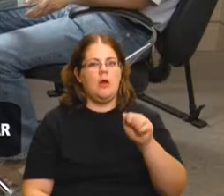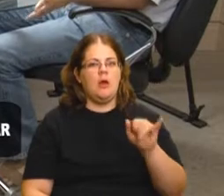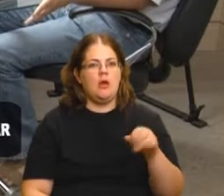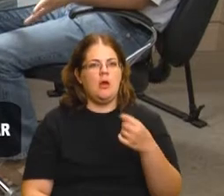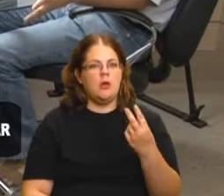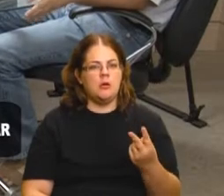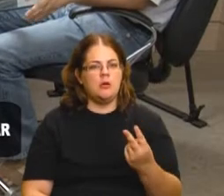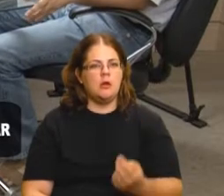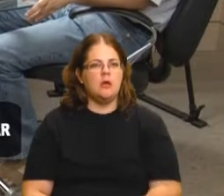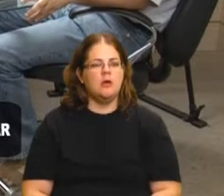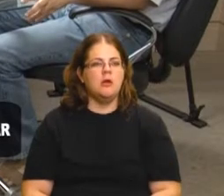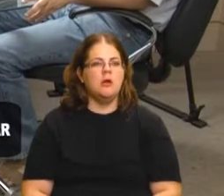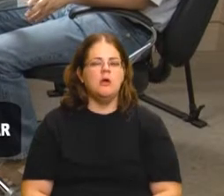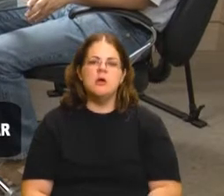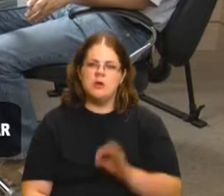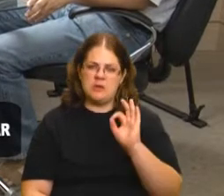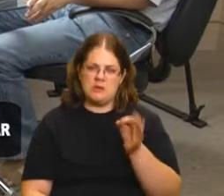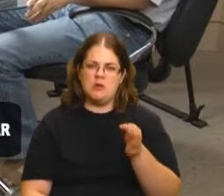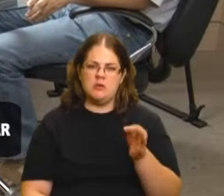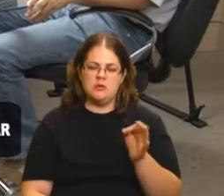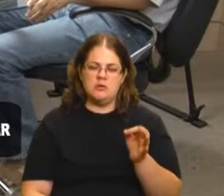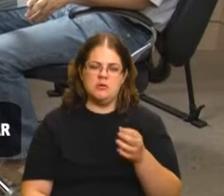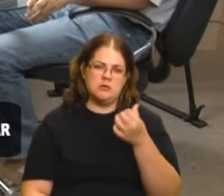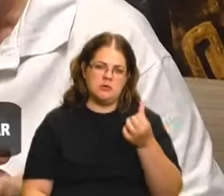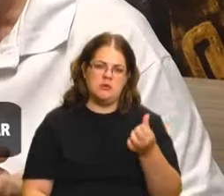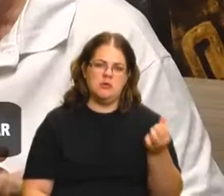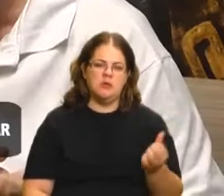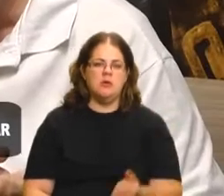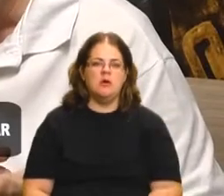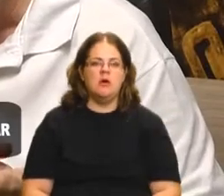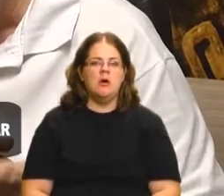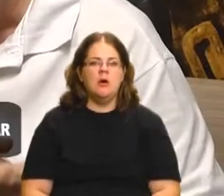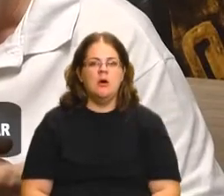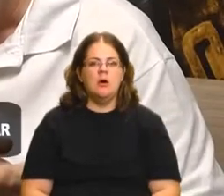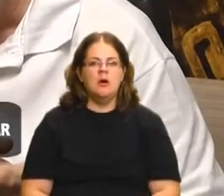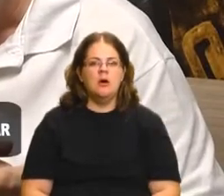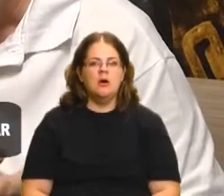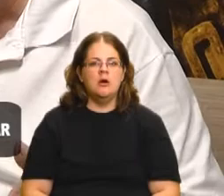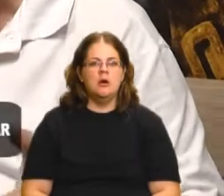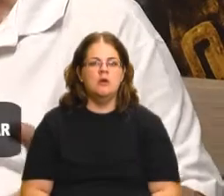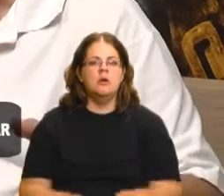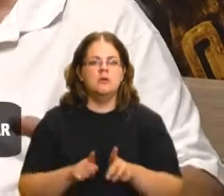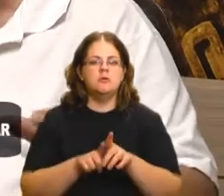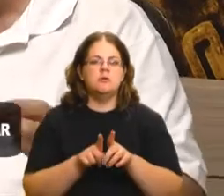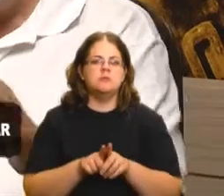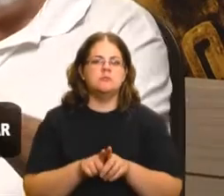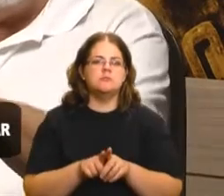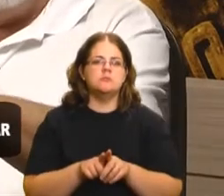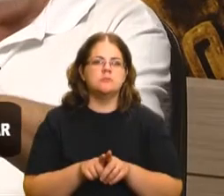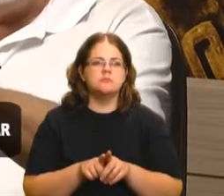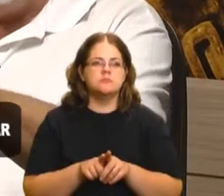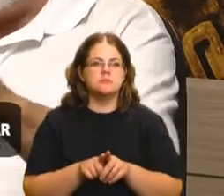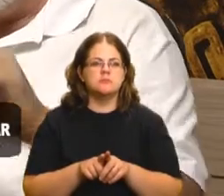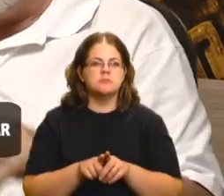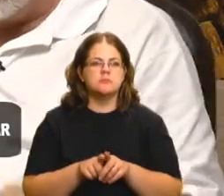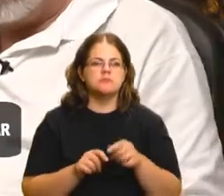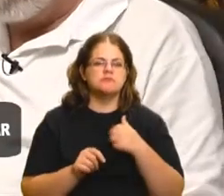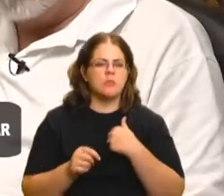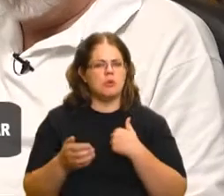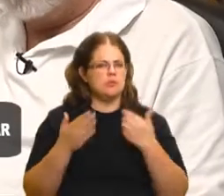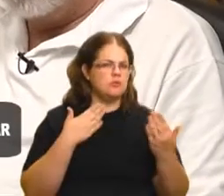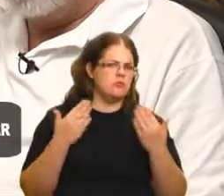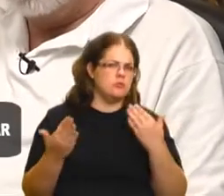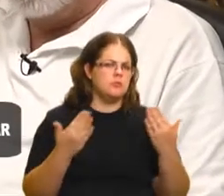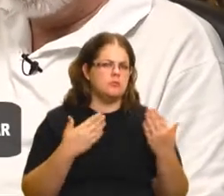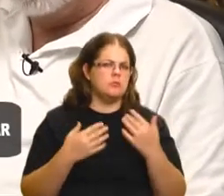Sim, o bipartidarismo começa em 66. É 66. Tá? Mas isso segue e agora eu fico